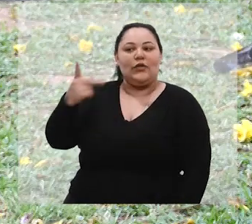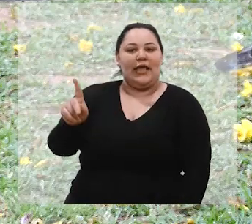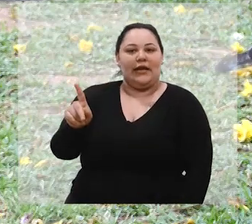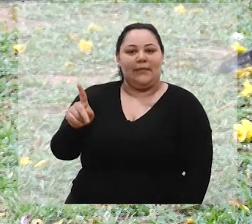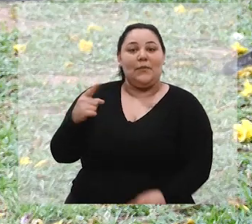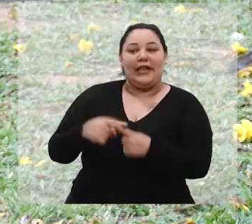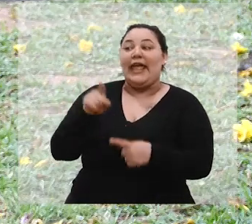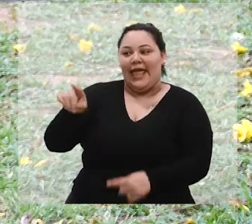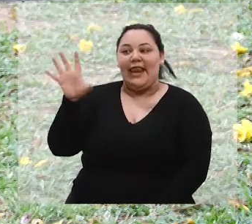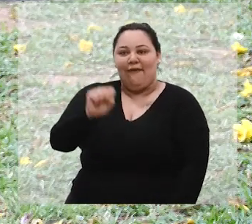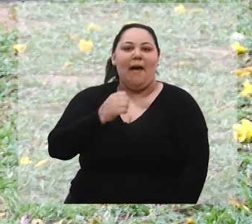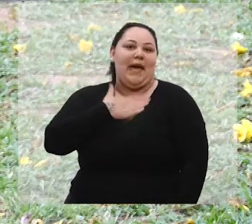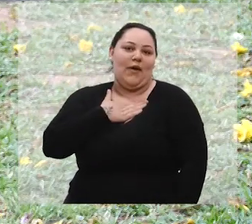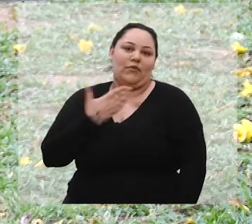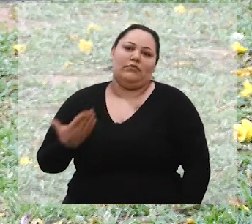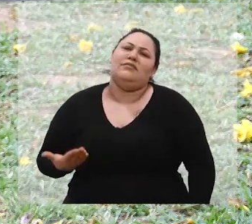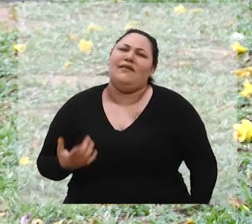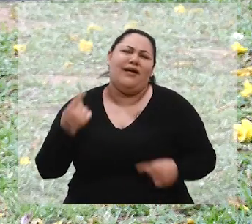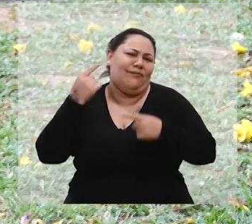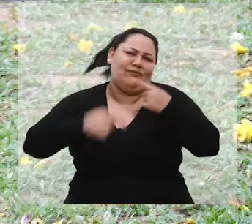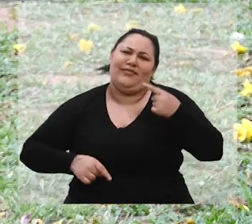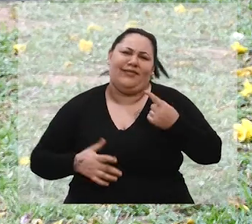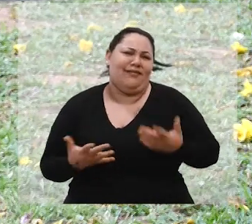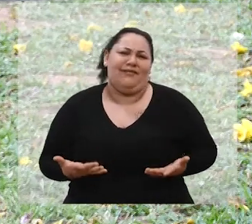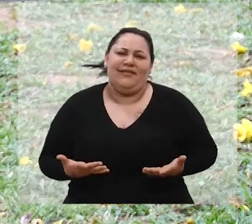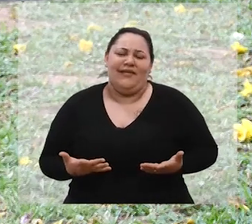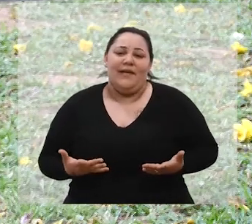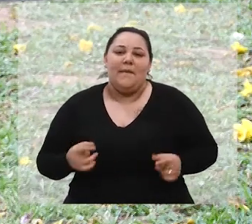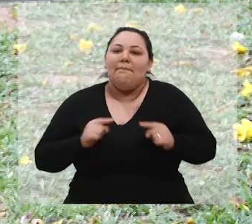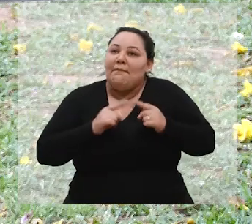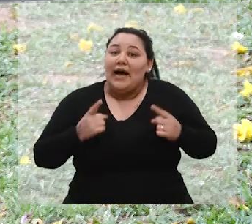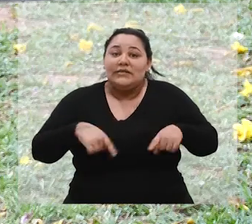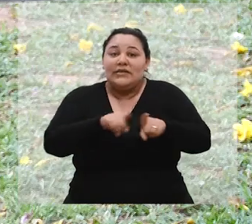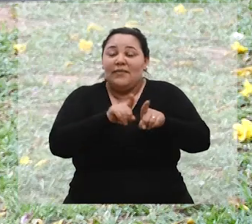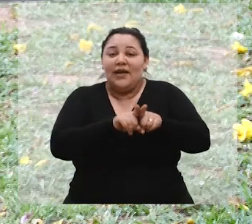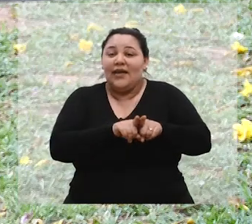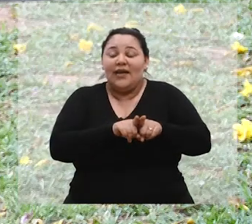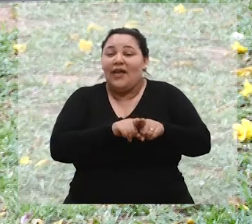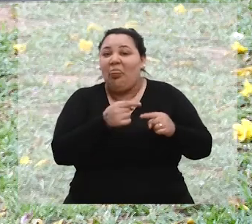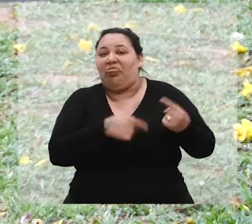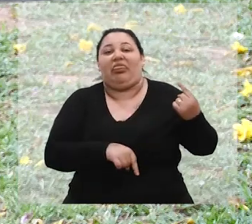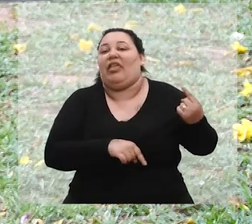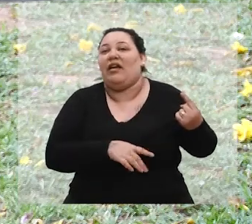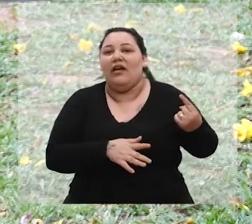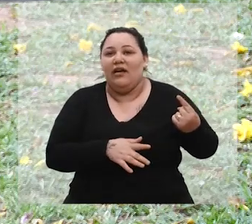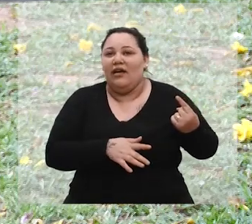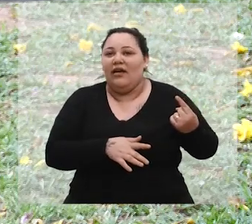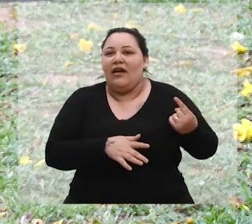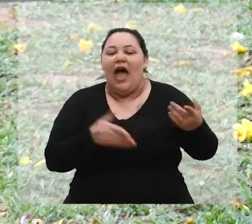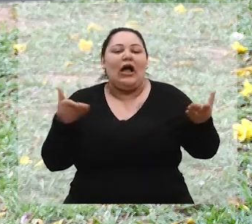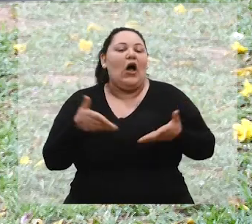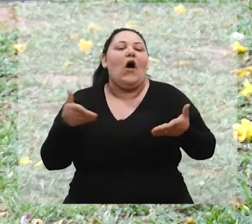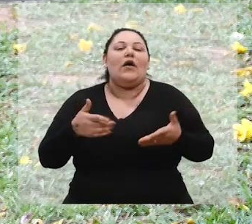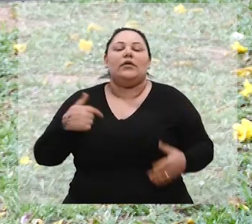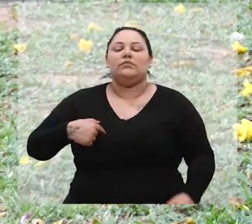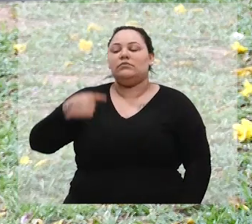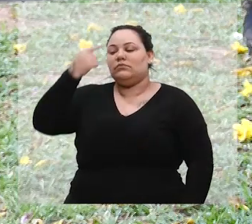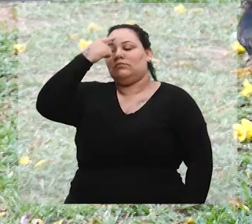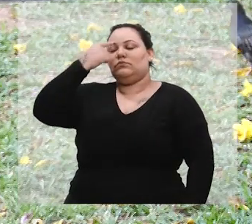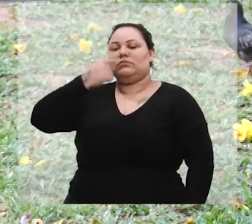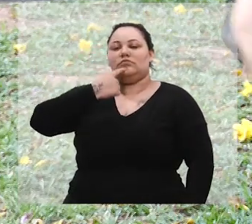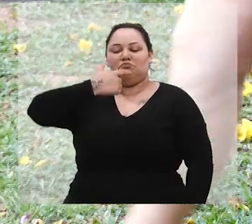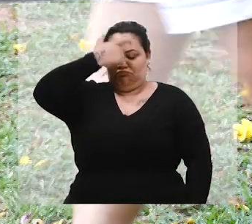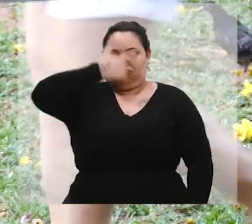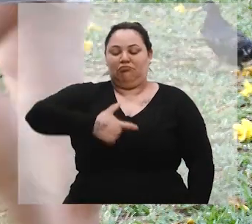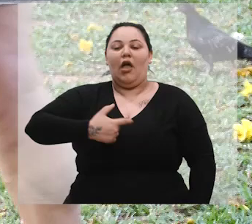para o outro me amar. Não faz sentido, né? Mas também não faz sentido pensar, então agora eu vou ser eu